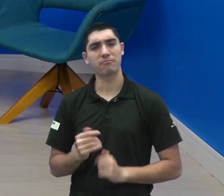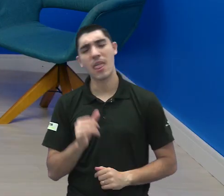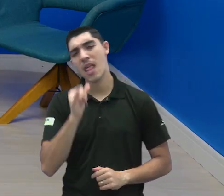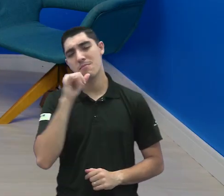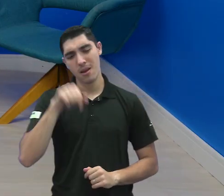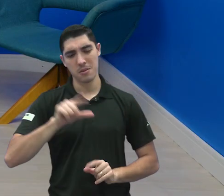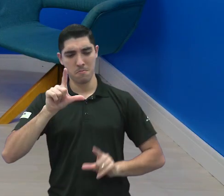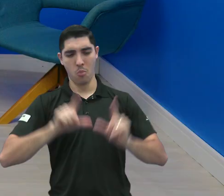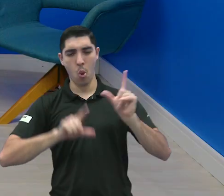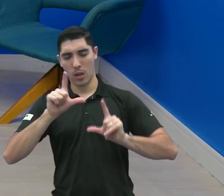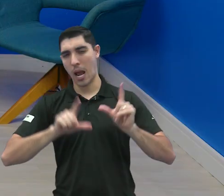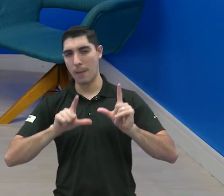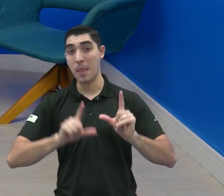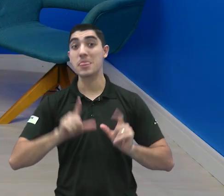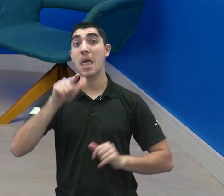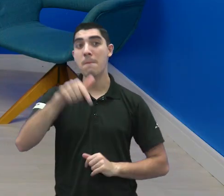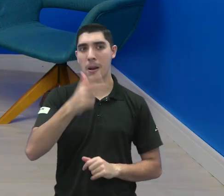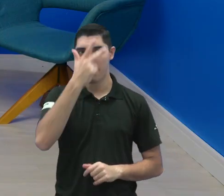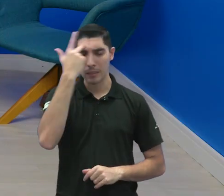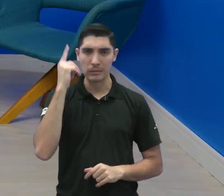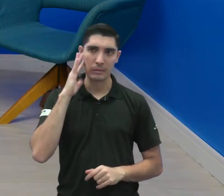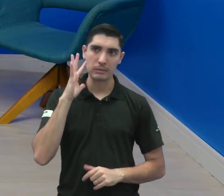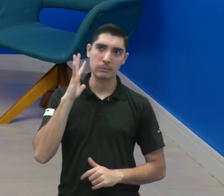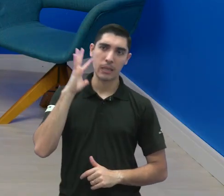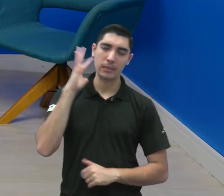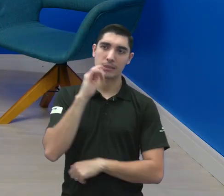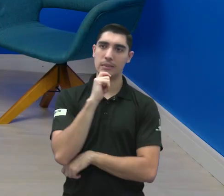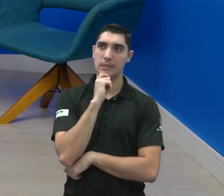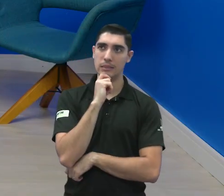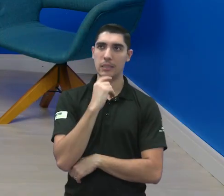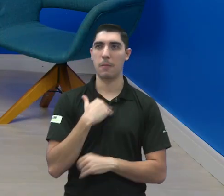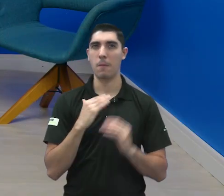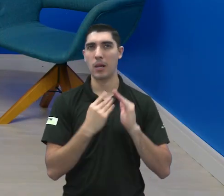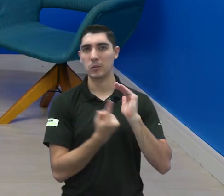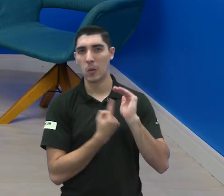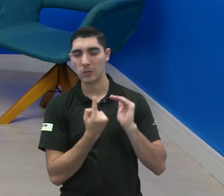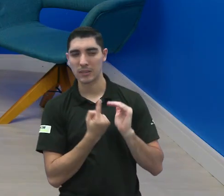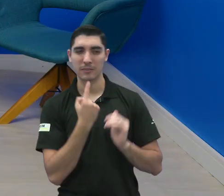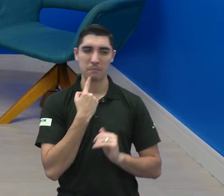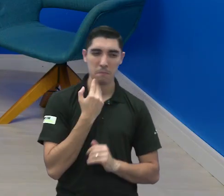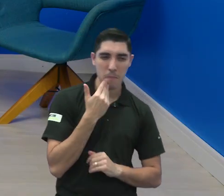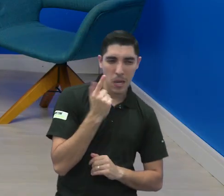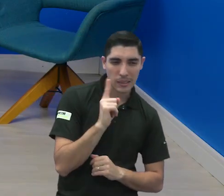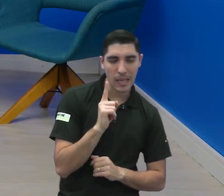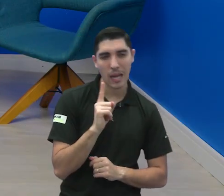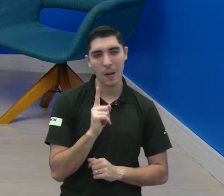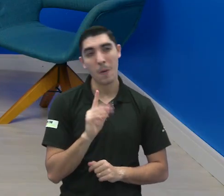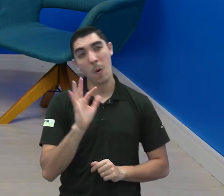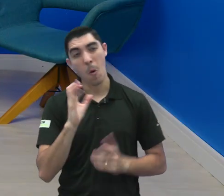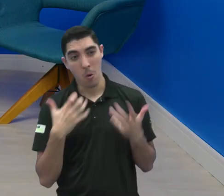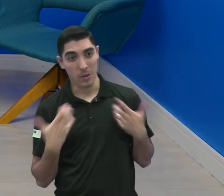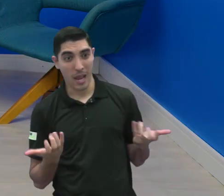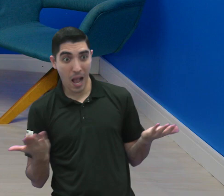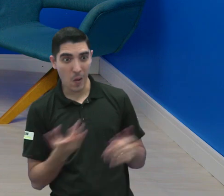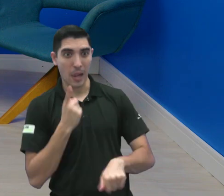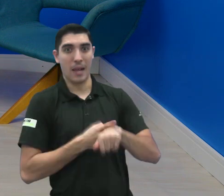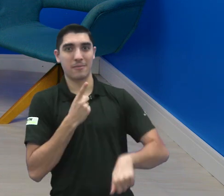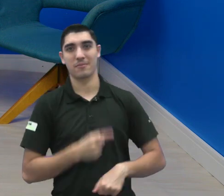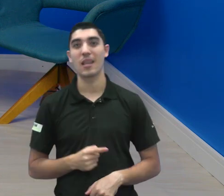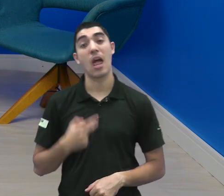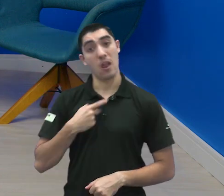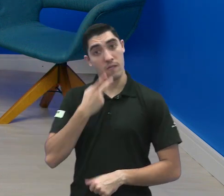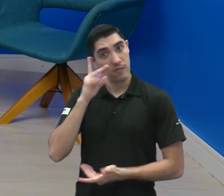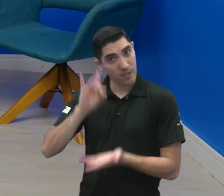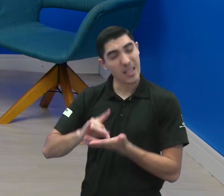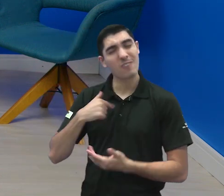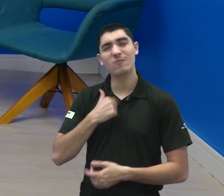depois desse programa alguém vai rever aí essa ideia de morar sozinho, adiar um pouco o plano, antecipar? Eu confesso